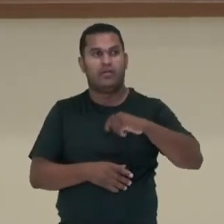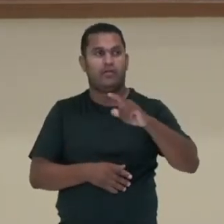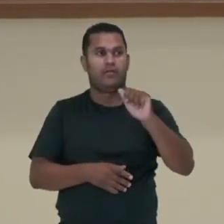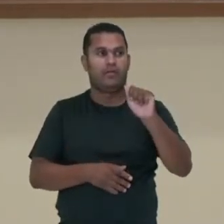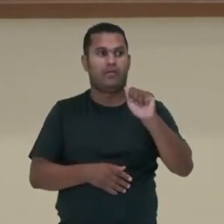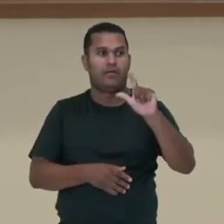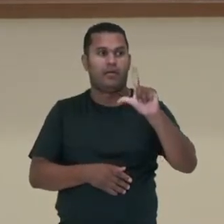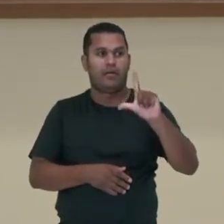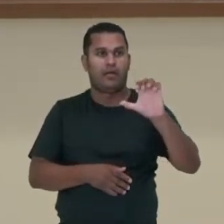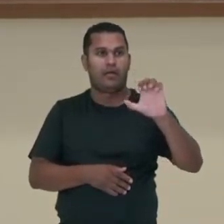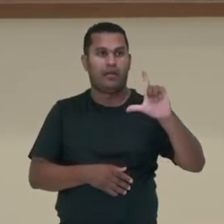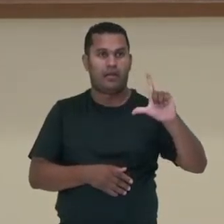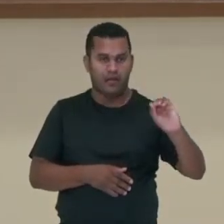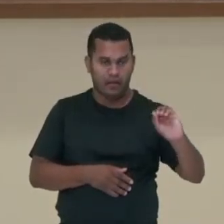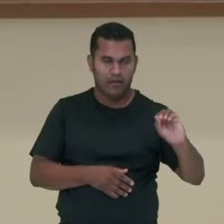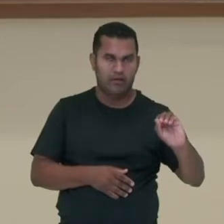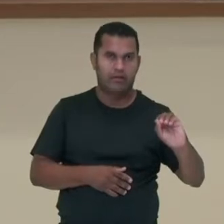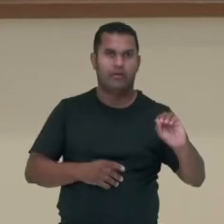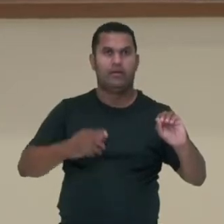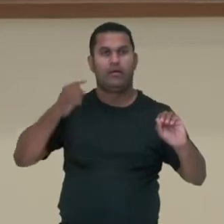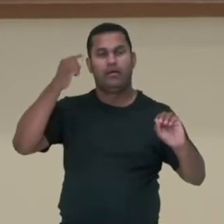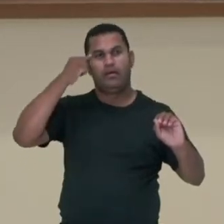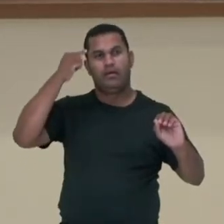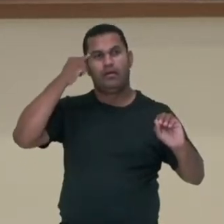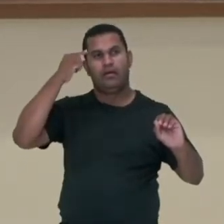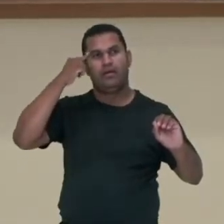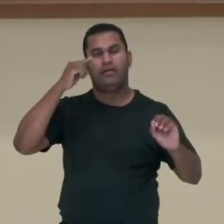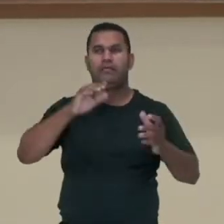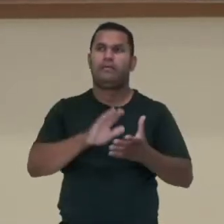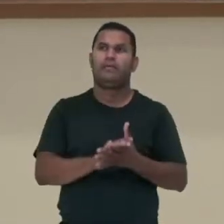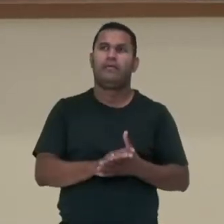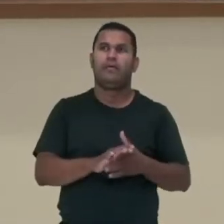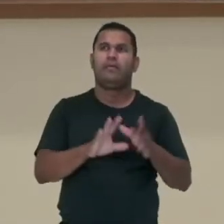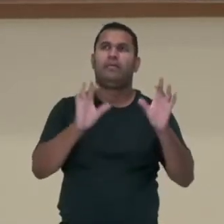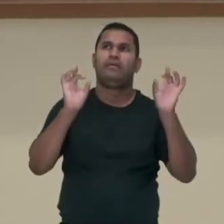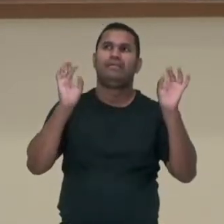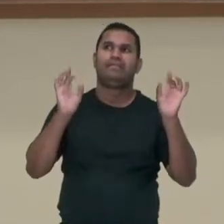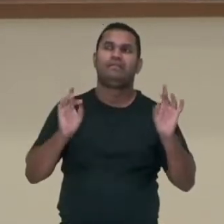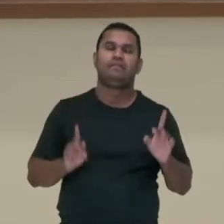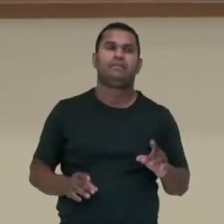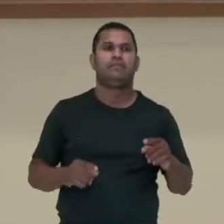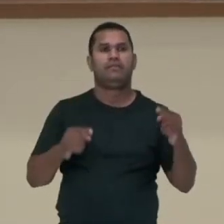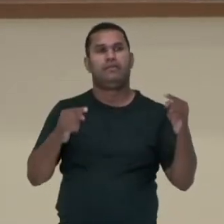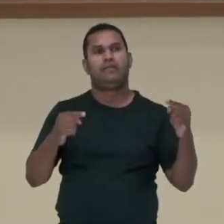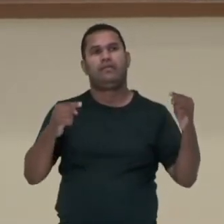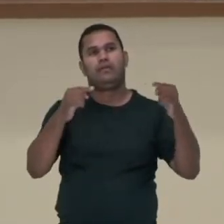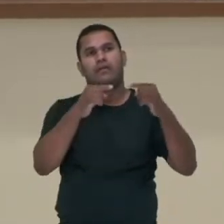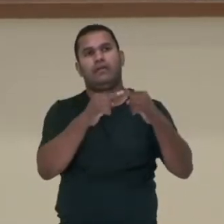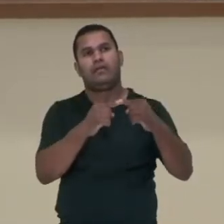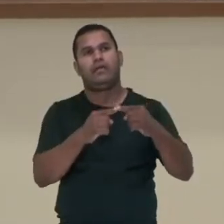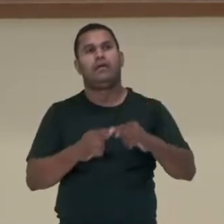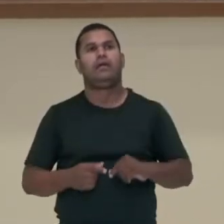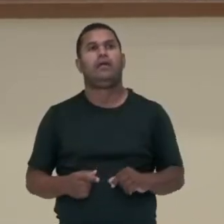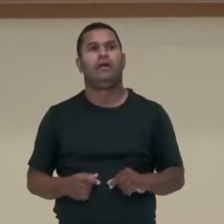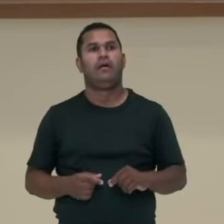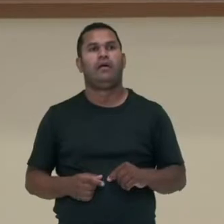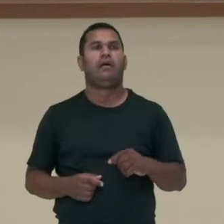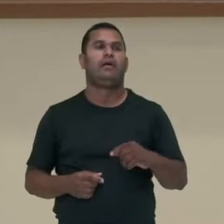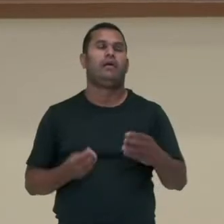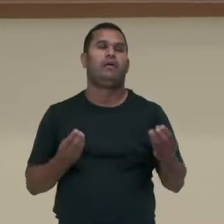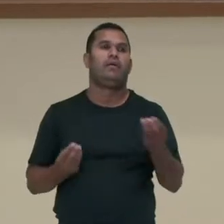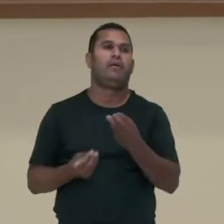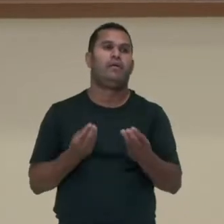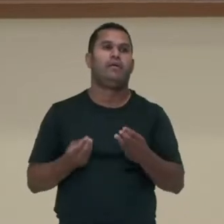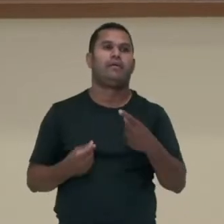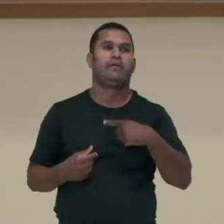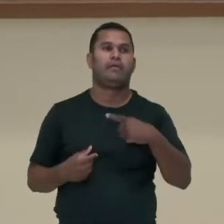num gene específico, tá? Um gene que expressa só uma característica, tá? E você forma um genótipo